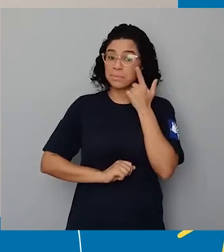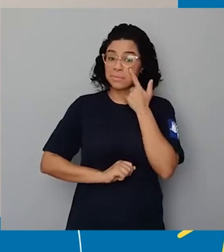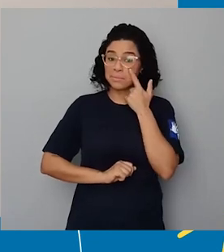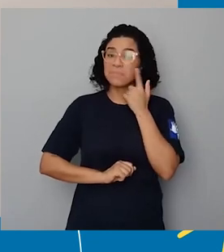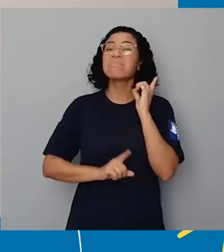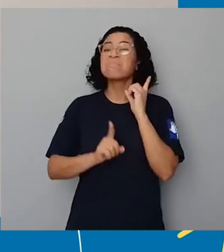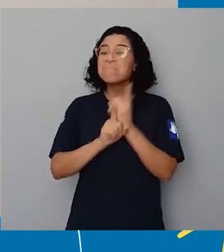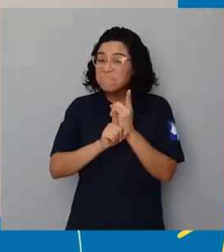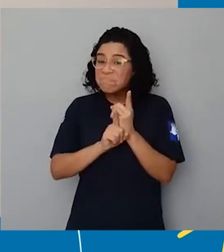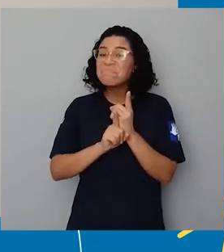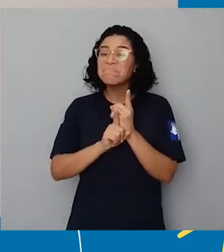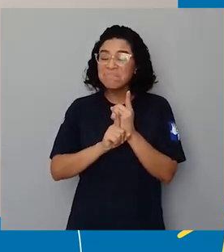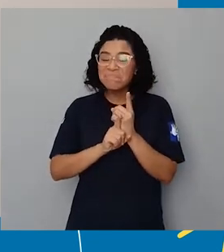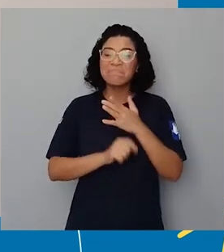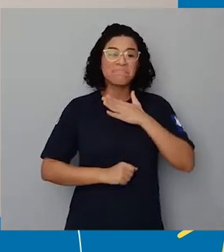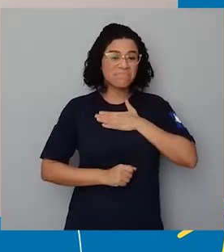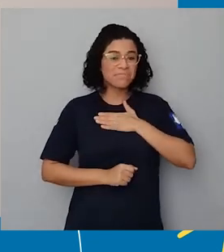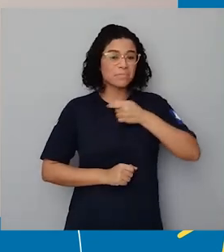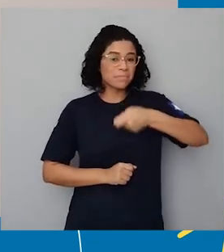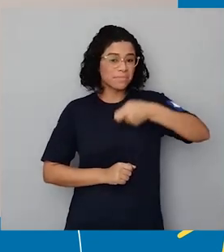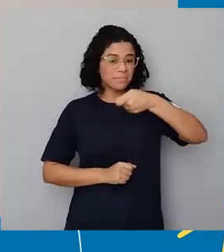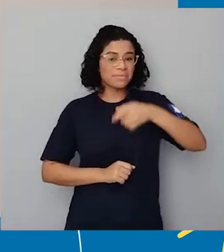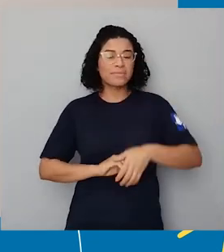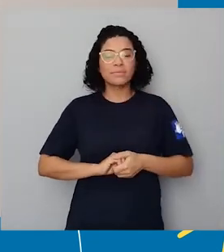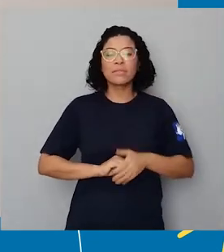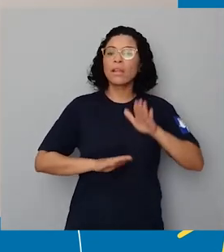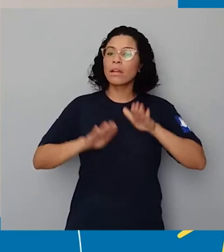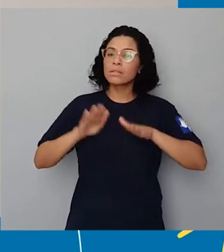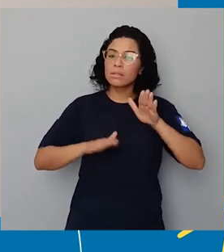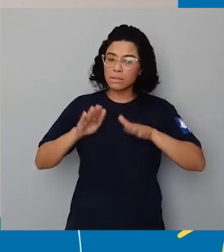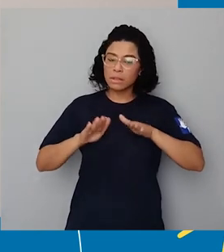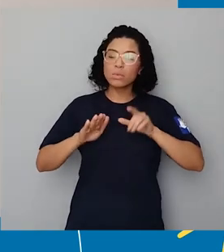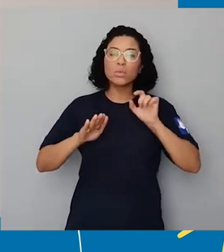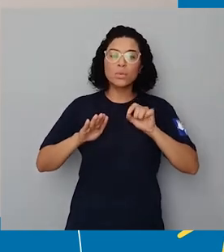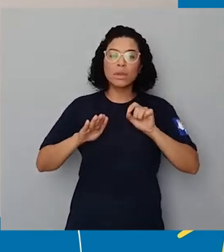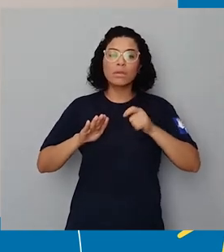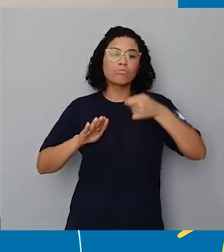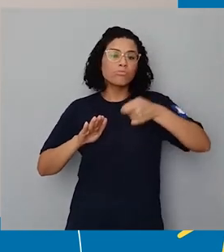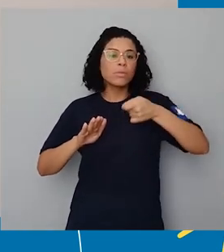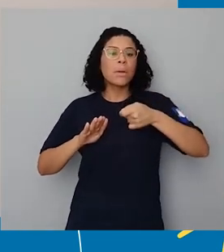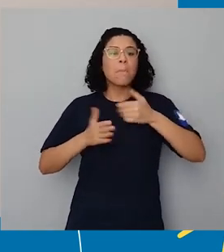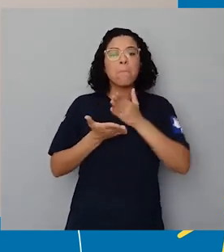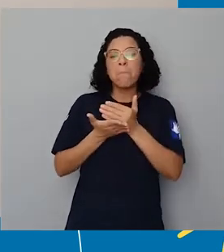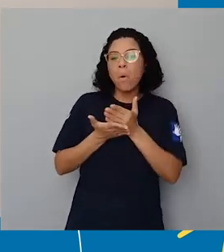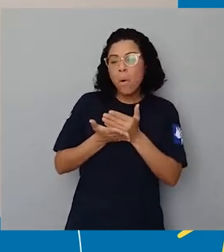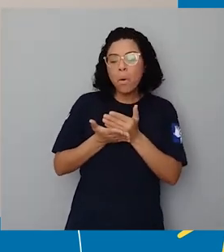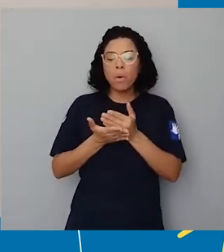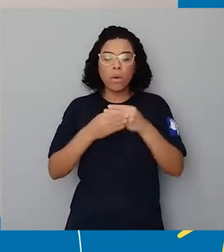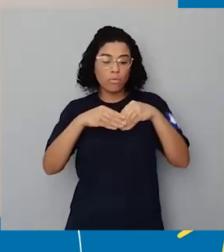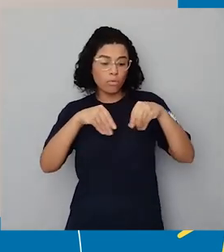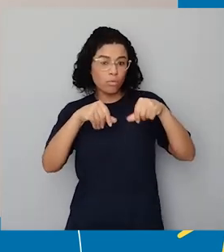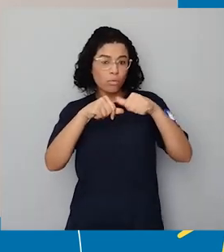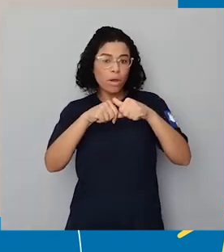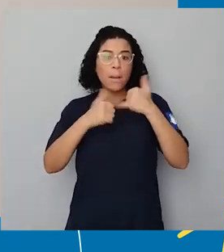Vejam só o que eu achei. É a minha peneira. Às vezes eu uso para fazer bolo, peneirar